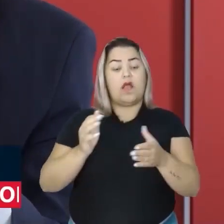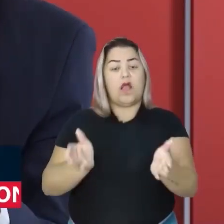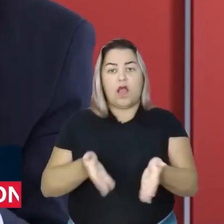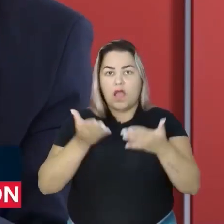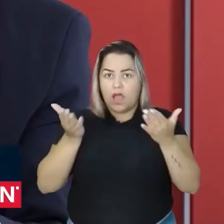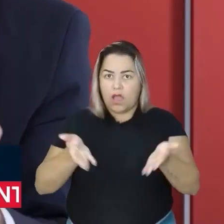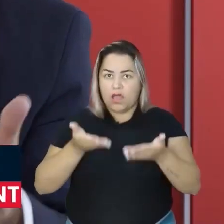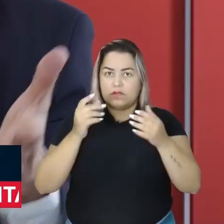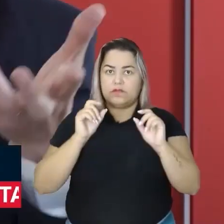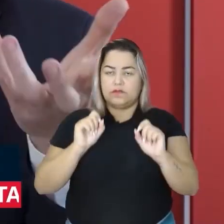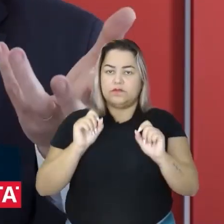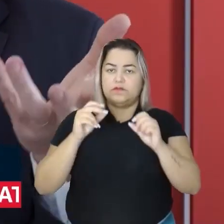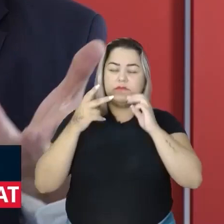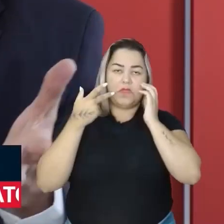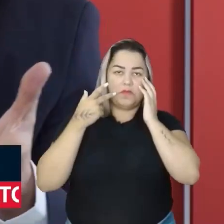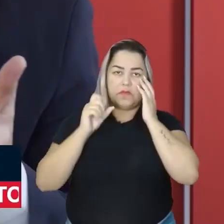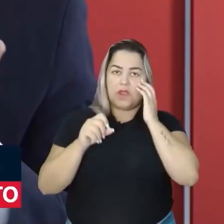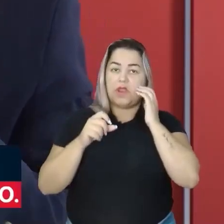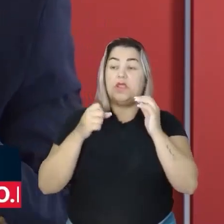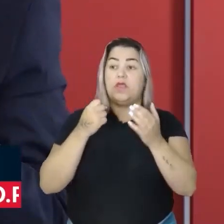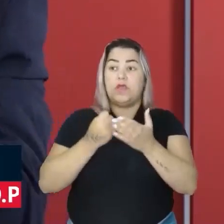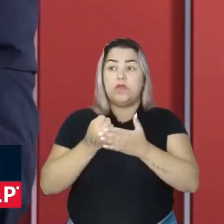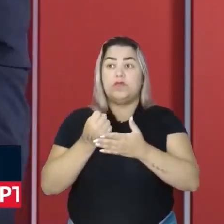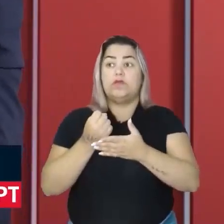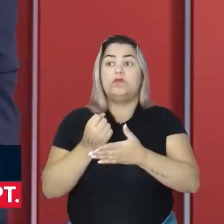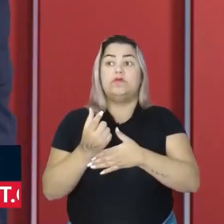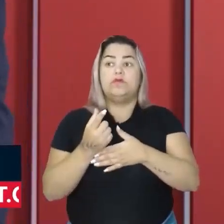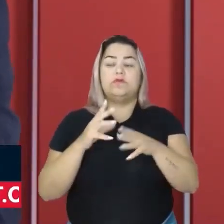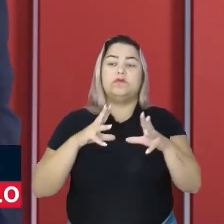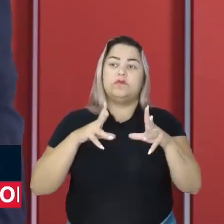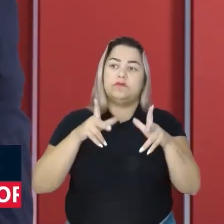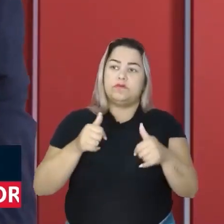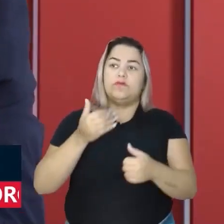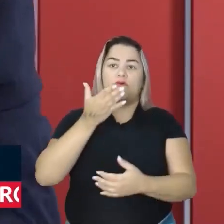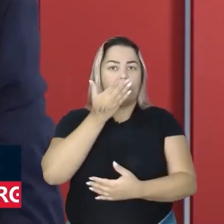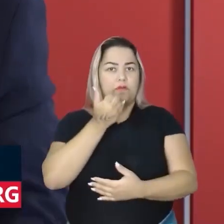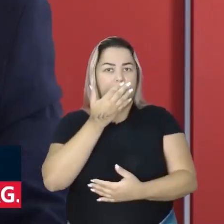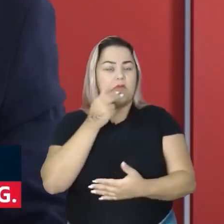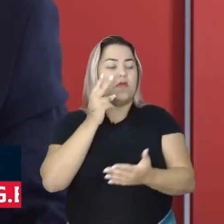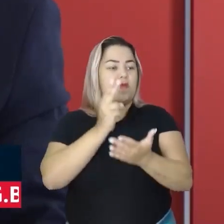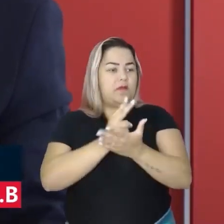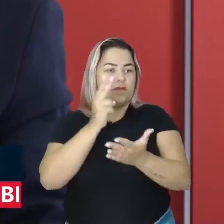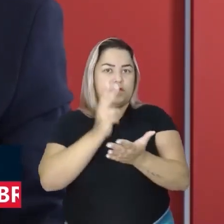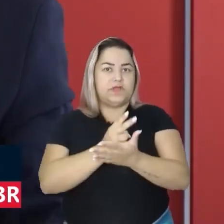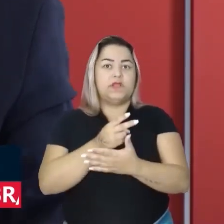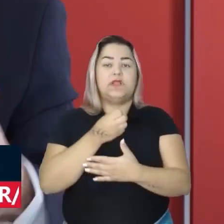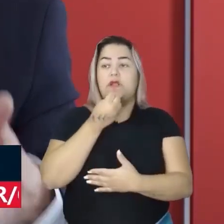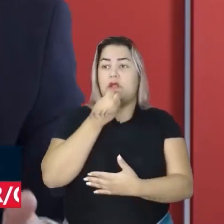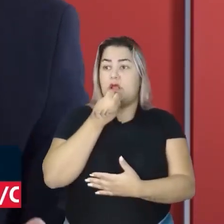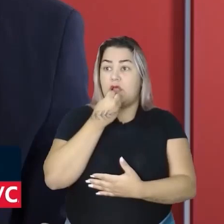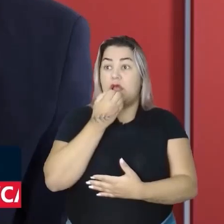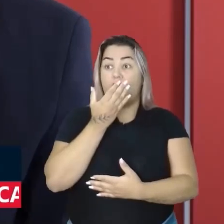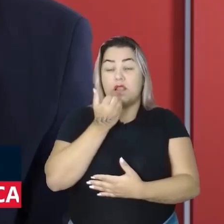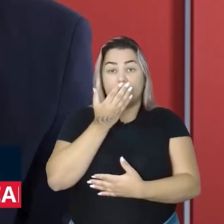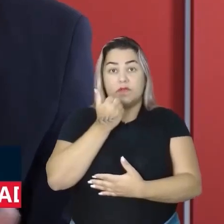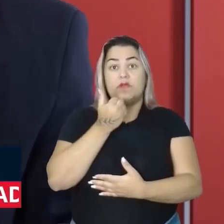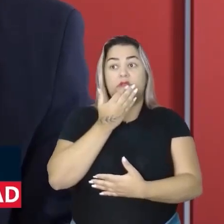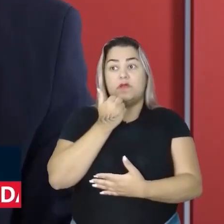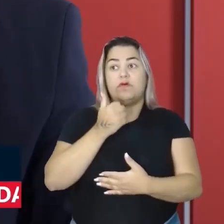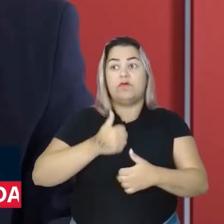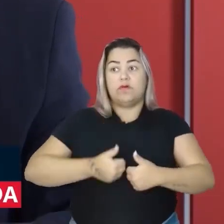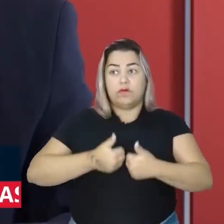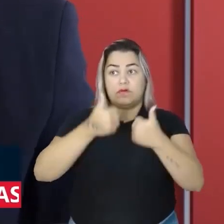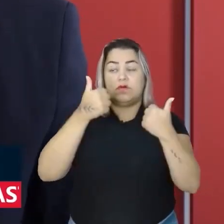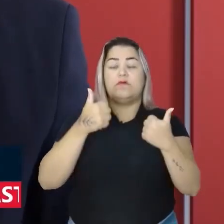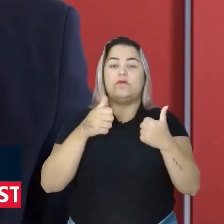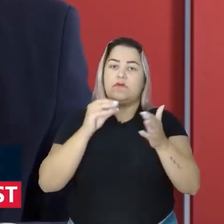alimento, para que o governo possa comprar, e se todo mundo for comer mesmo, se alimentar com qualidade, vai faltar alimento. Nesses